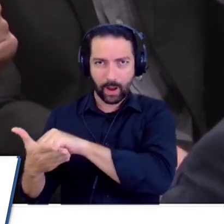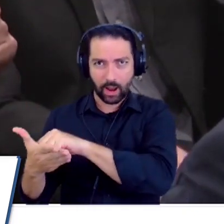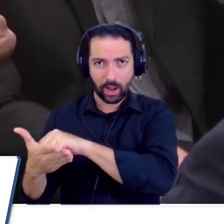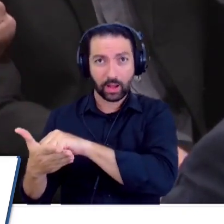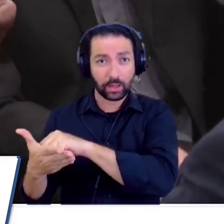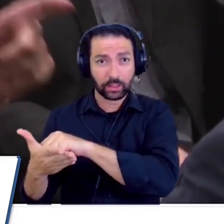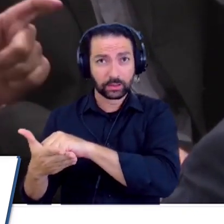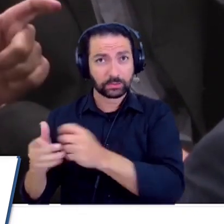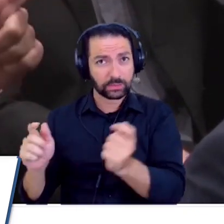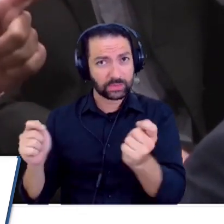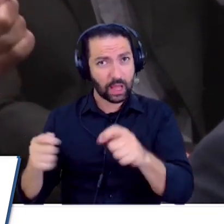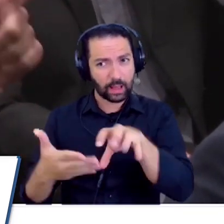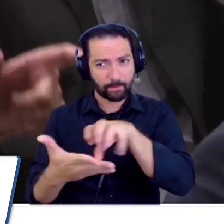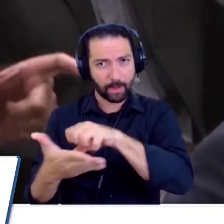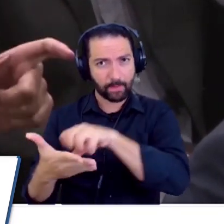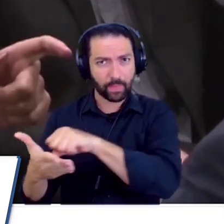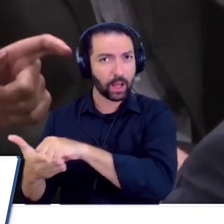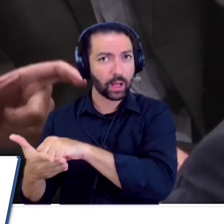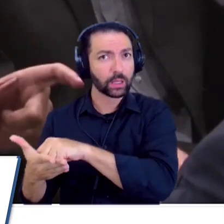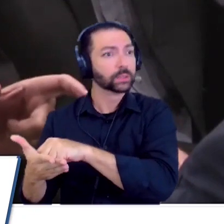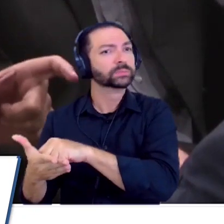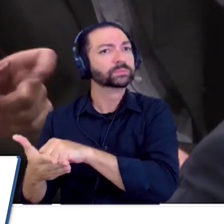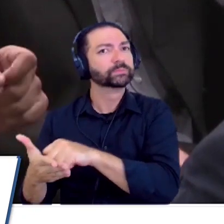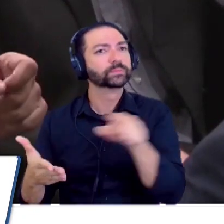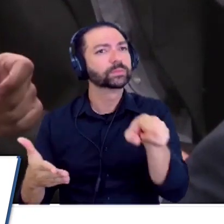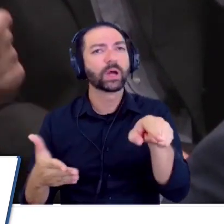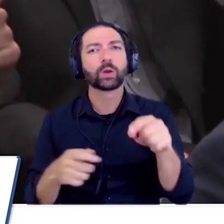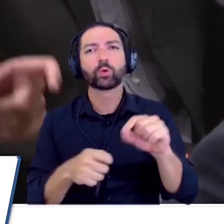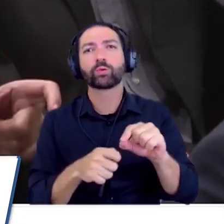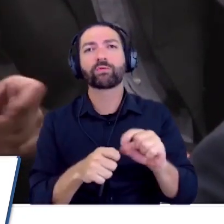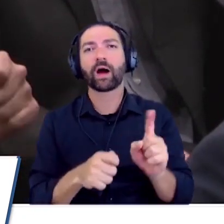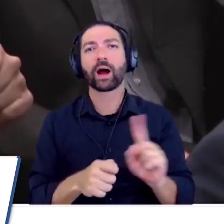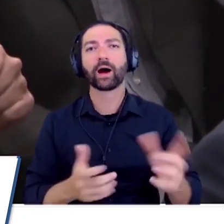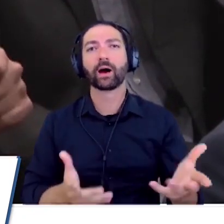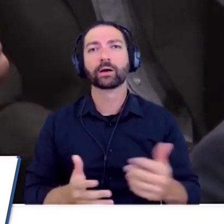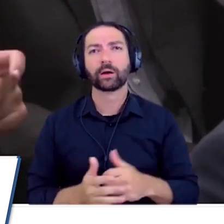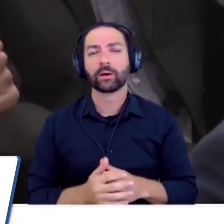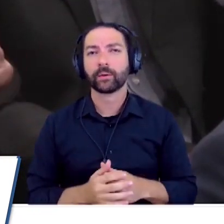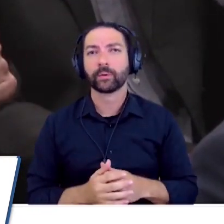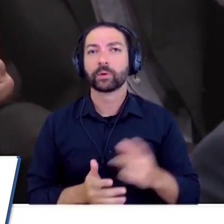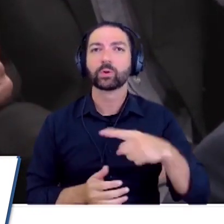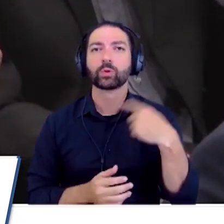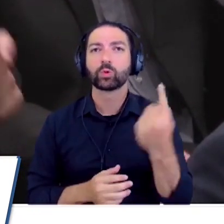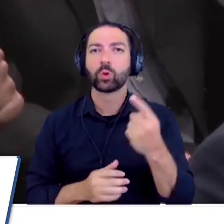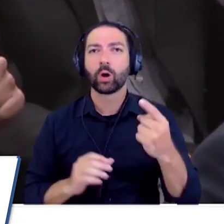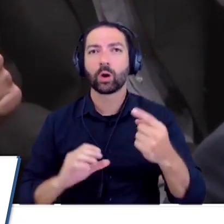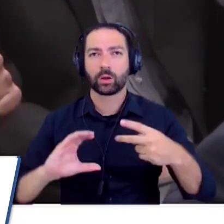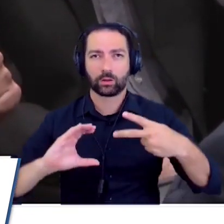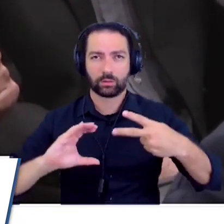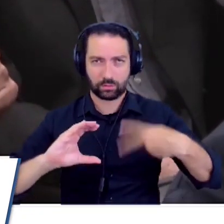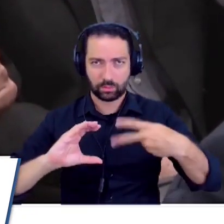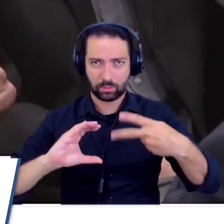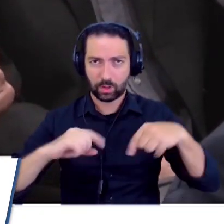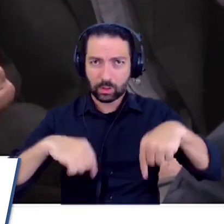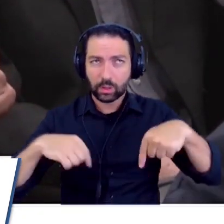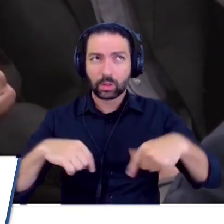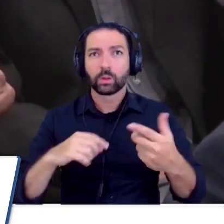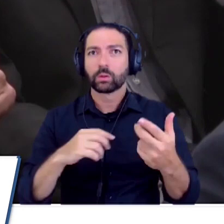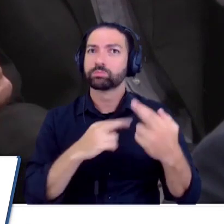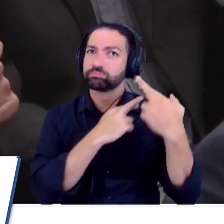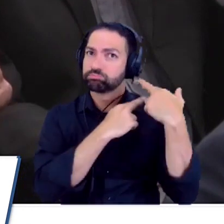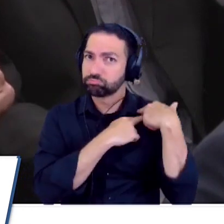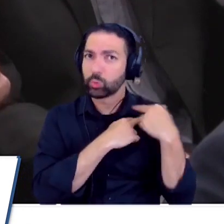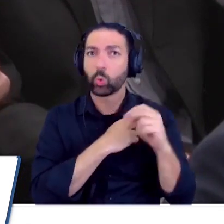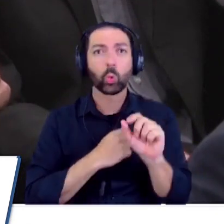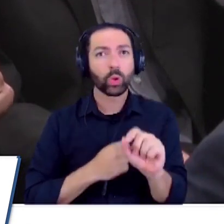gente tem a nossa responsabilidade, a Câmara Municipal tem cobrado constantemente, a